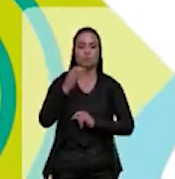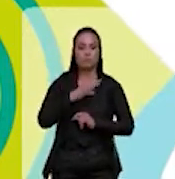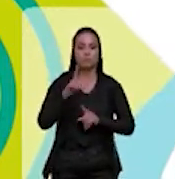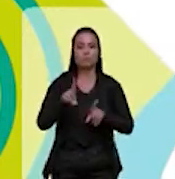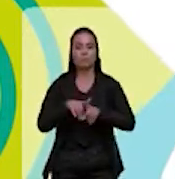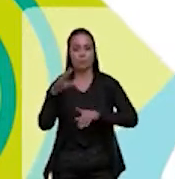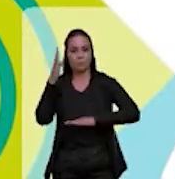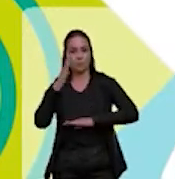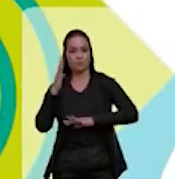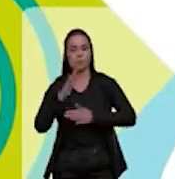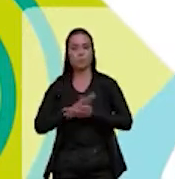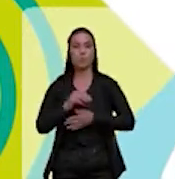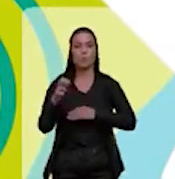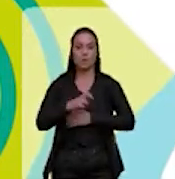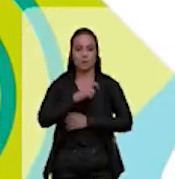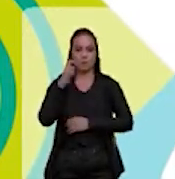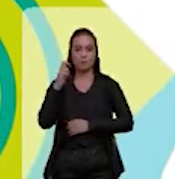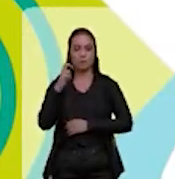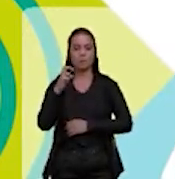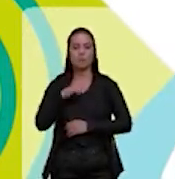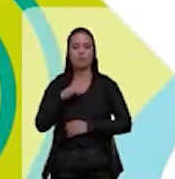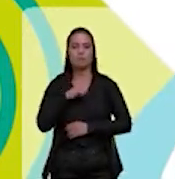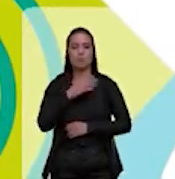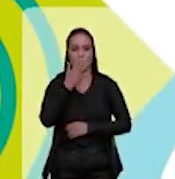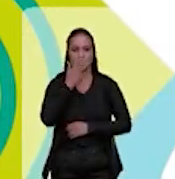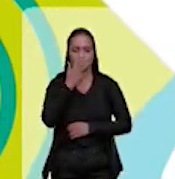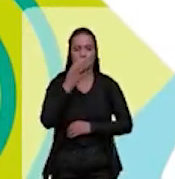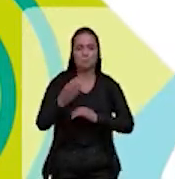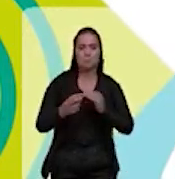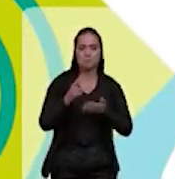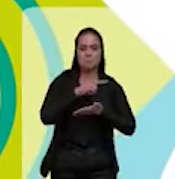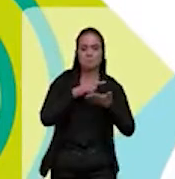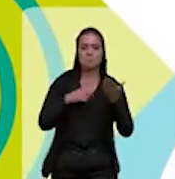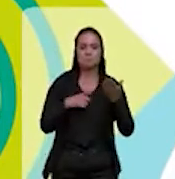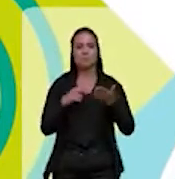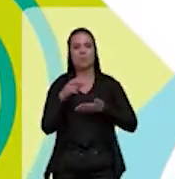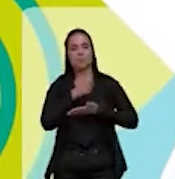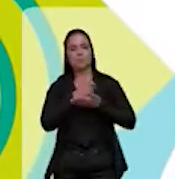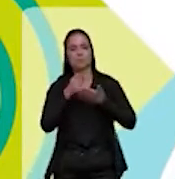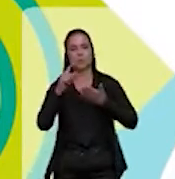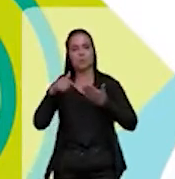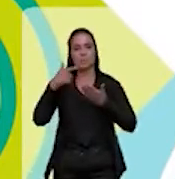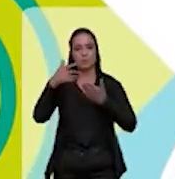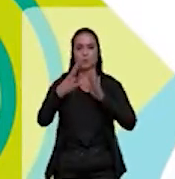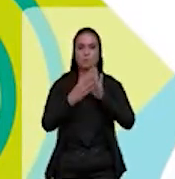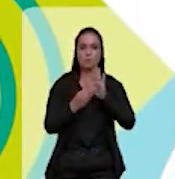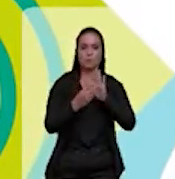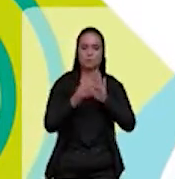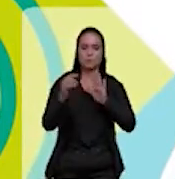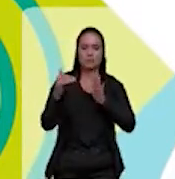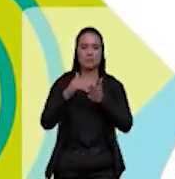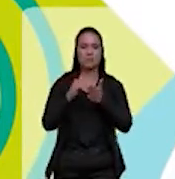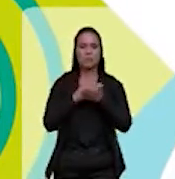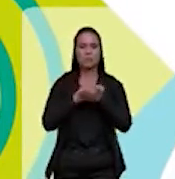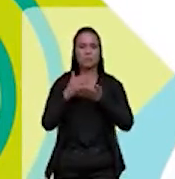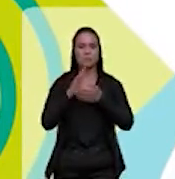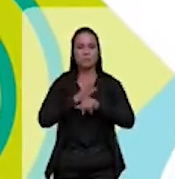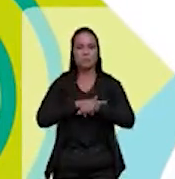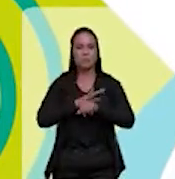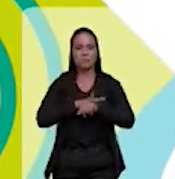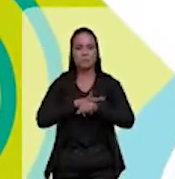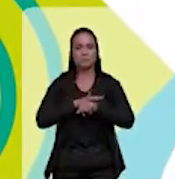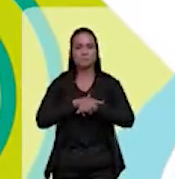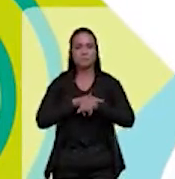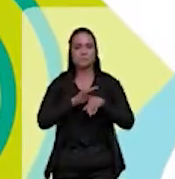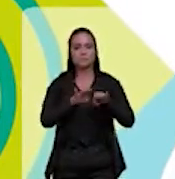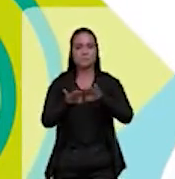do Brasil a quinta contemplando obras que foram escritas após o modernismo até o início do período de